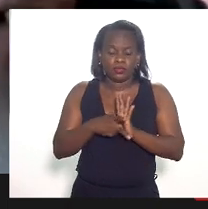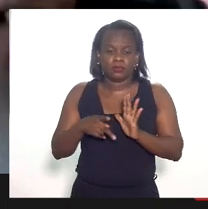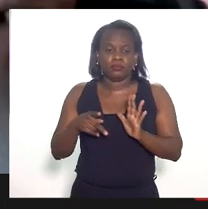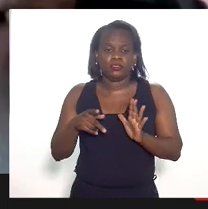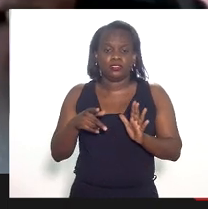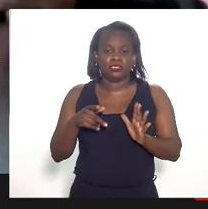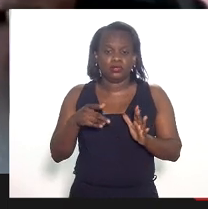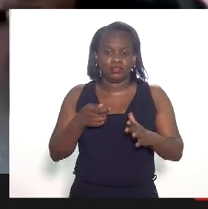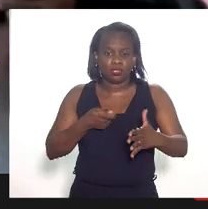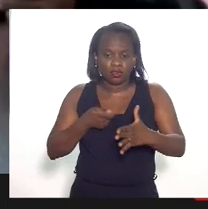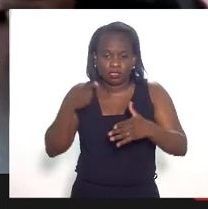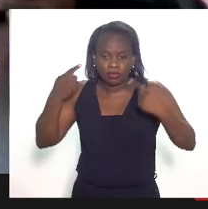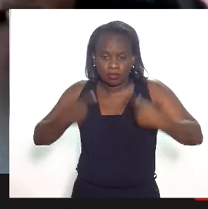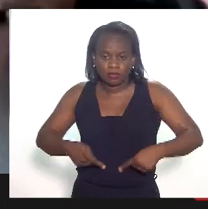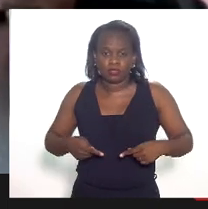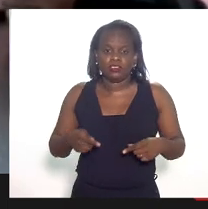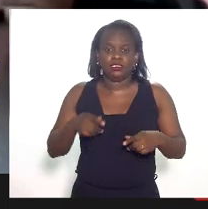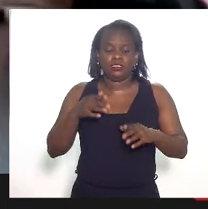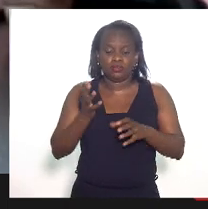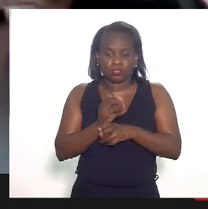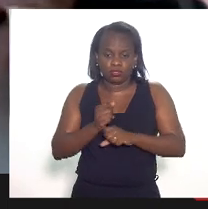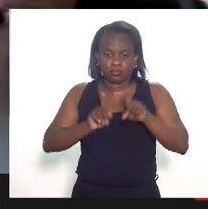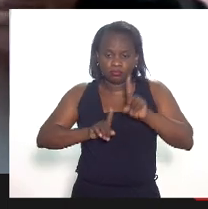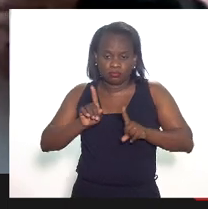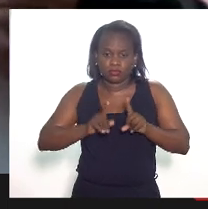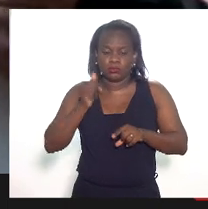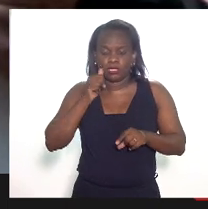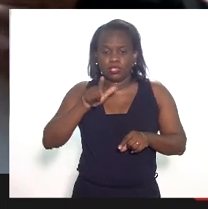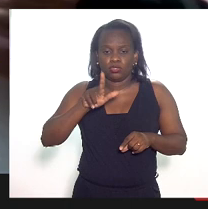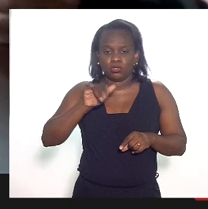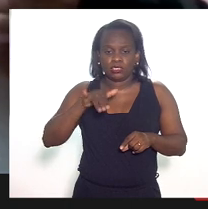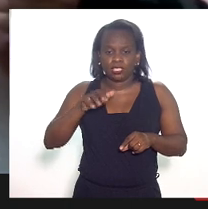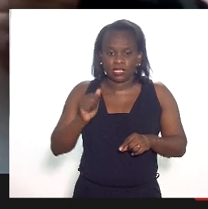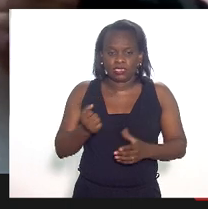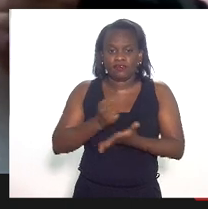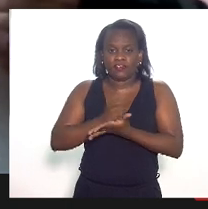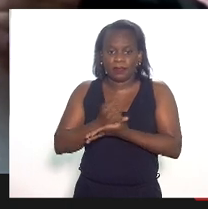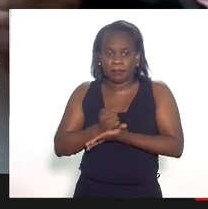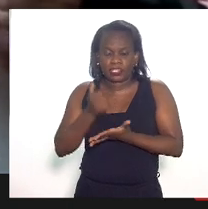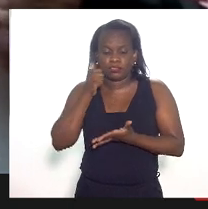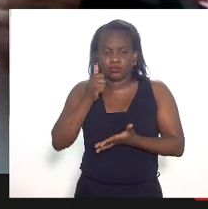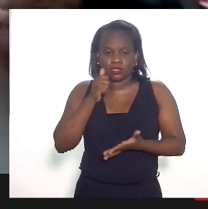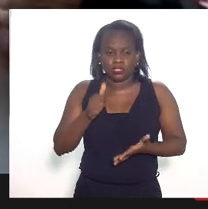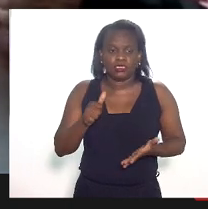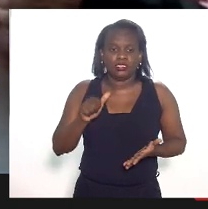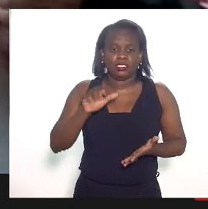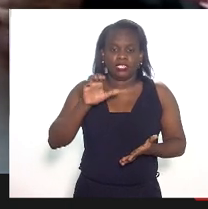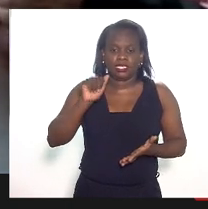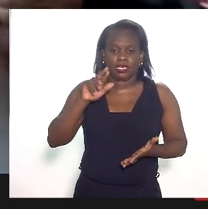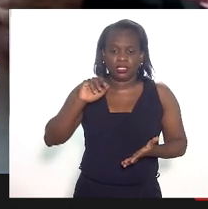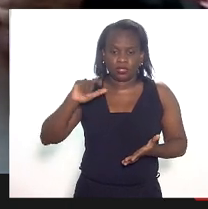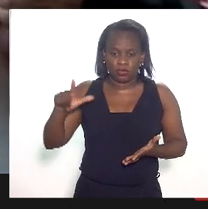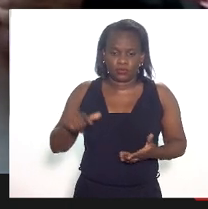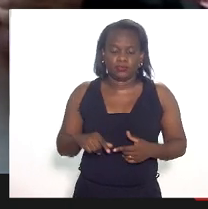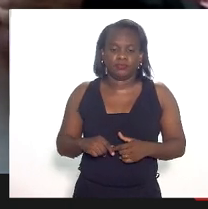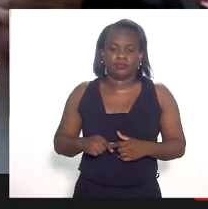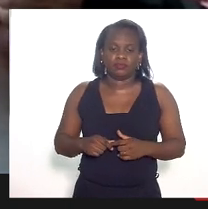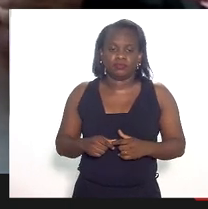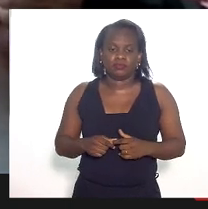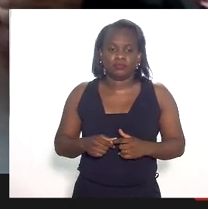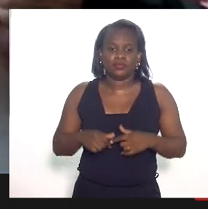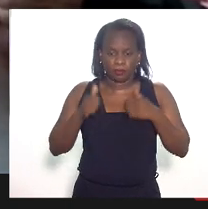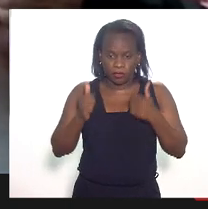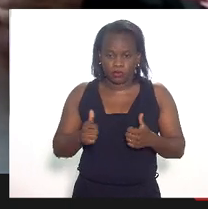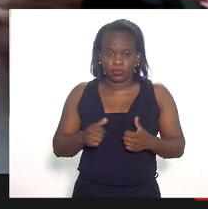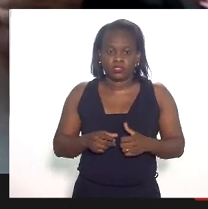de informática e da estatística, doutora Luciane. E da farmácia, doutora Carol. Tá